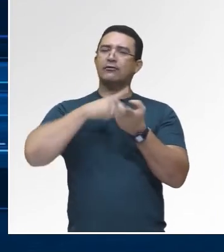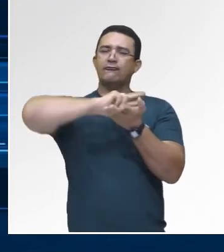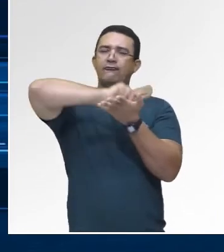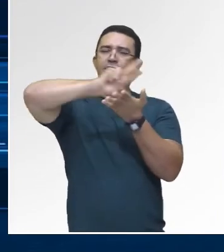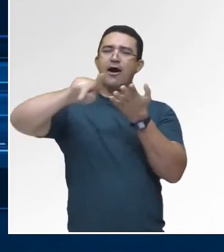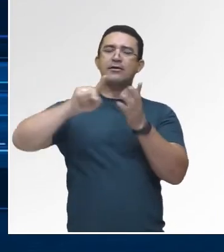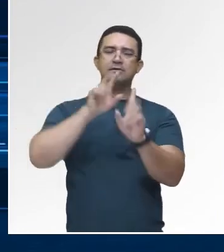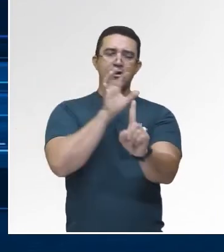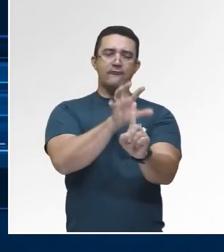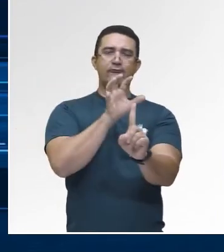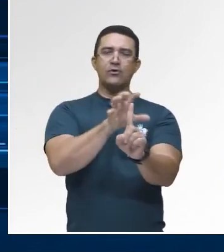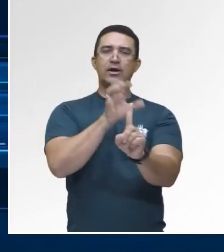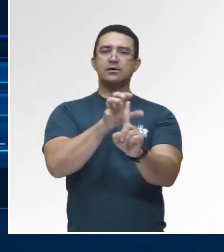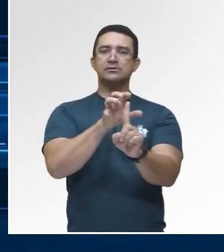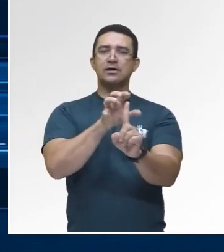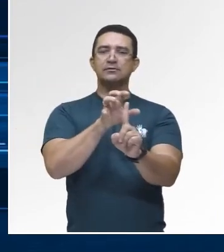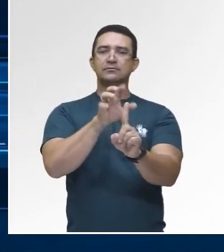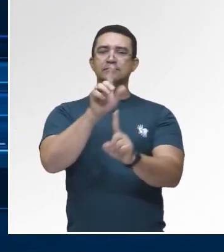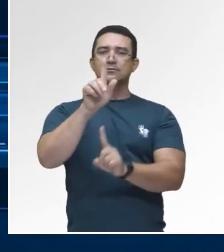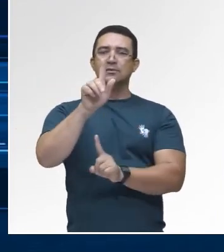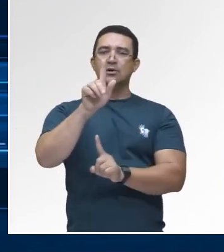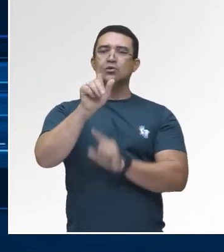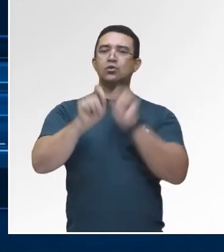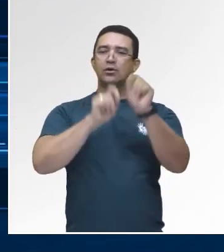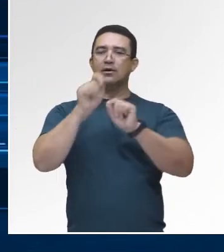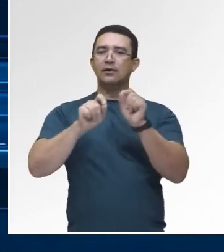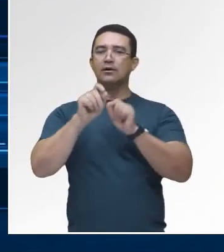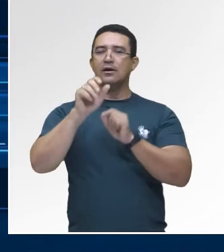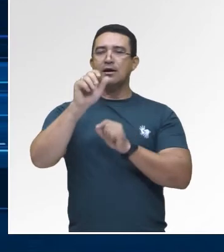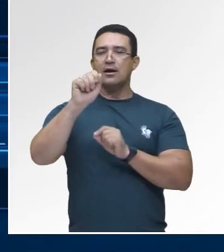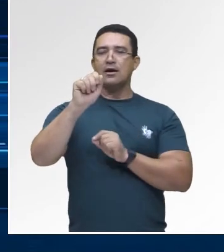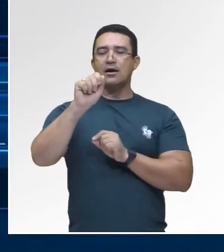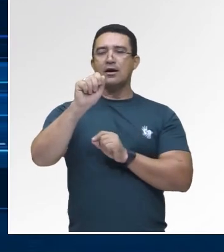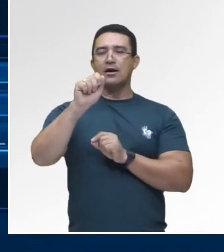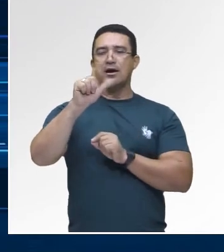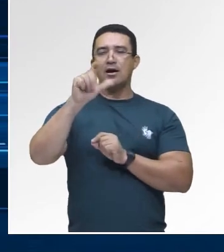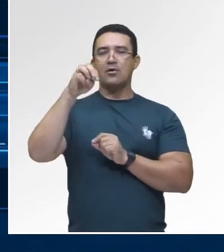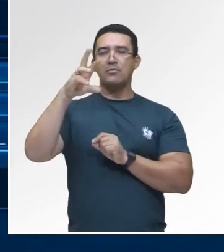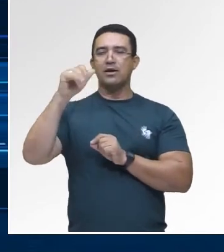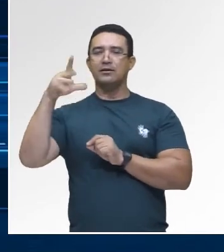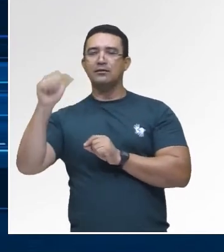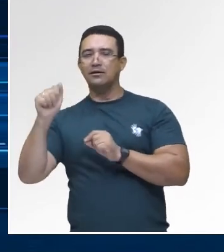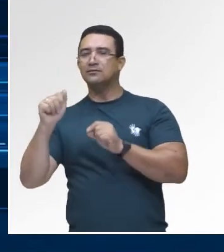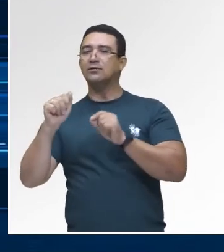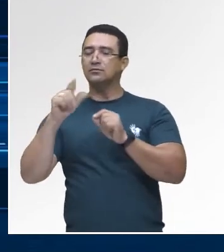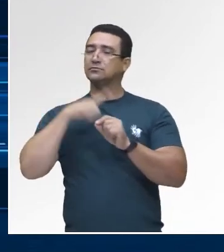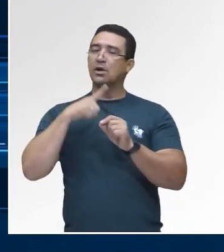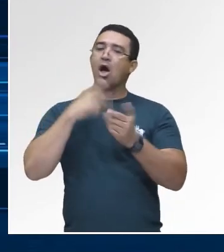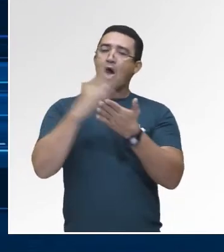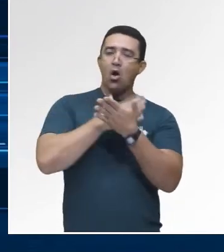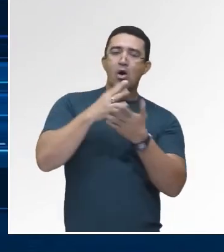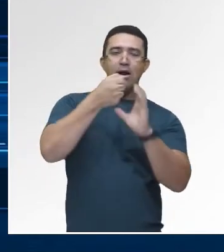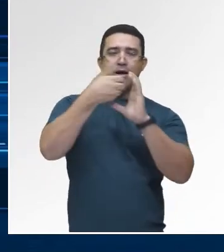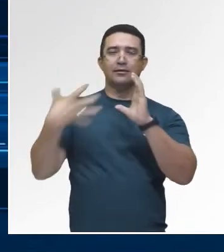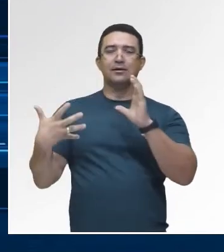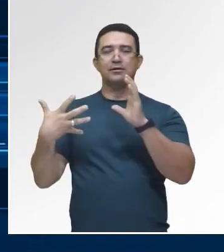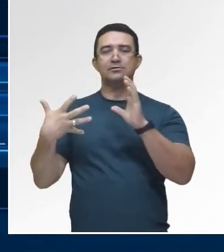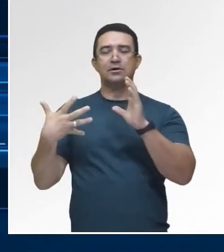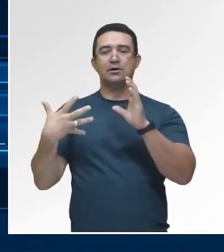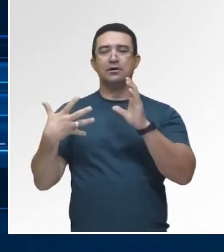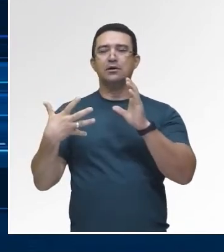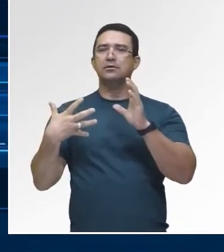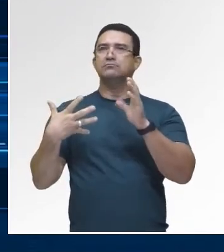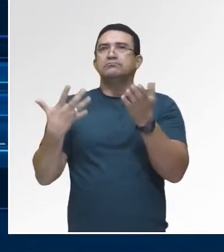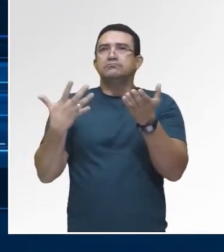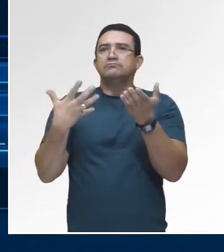Goethe, né? Como eu falei lá a respeito daquele romance. Então, vai estar presente ali essas características da